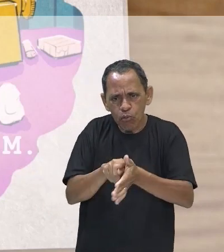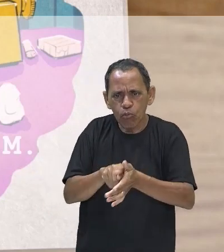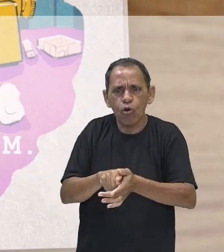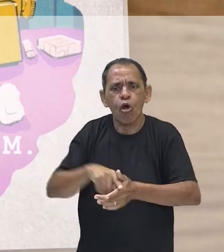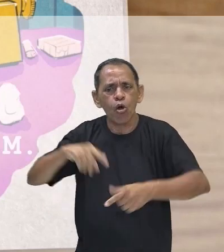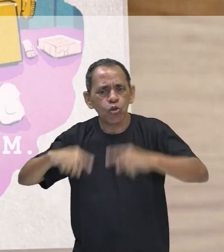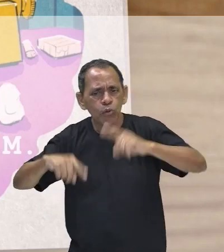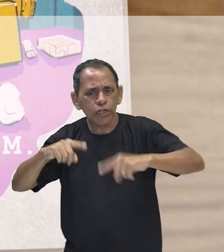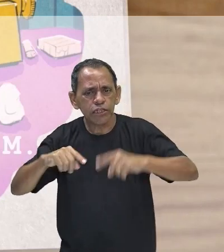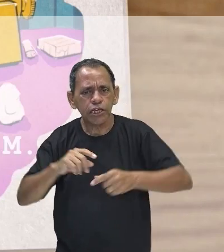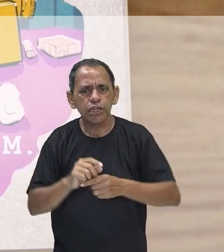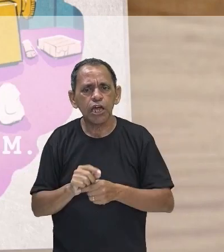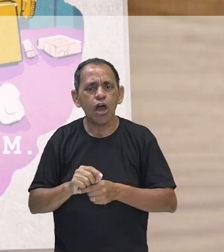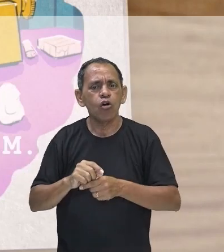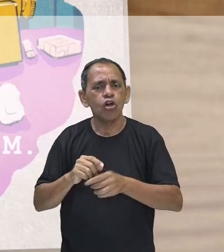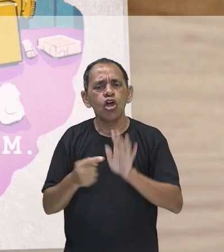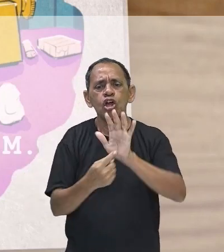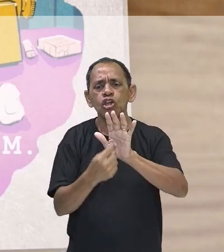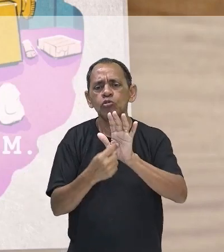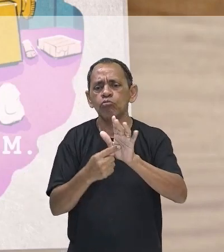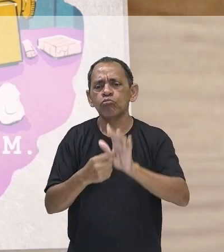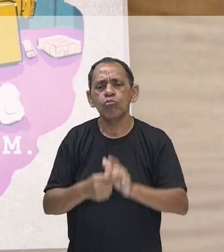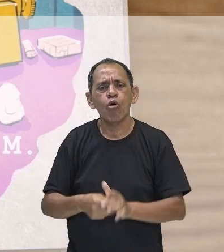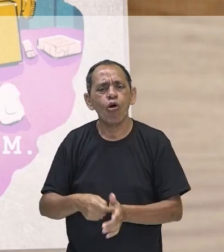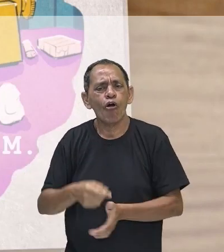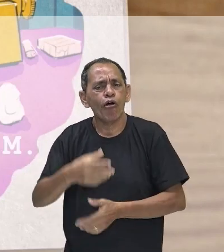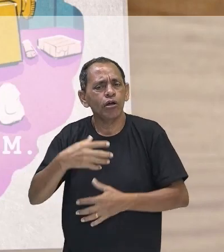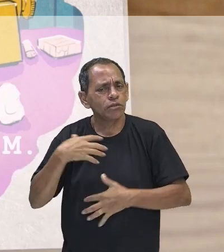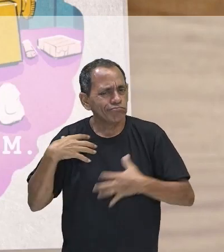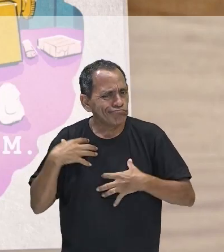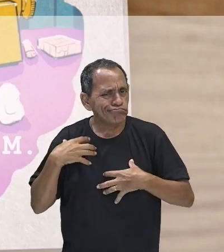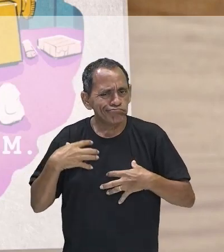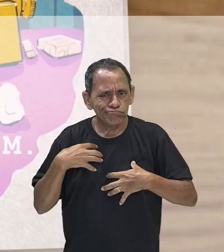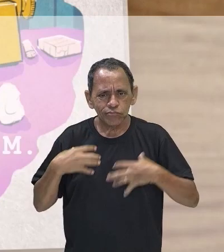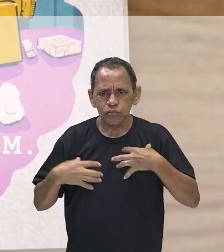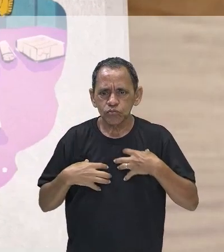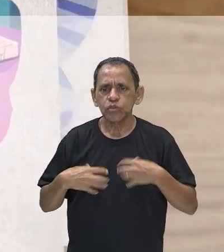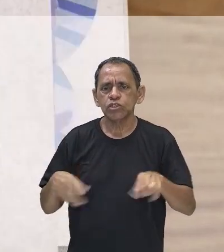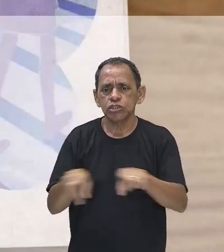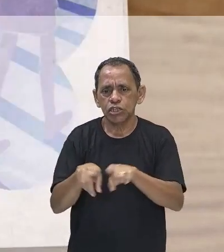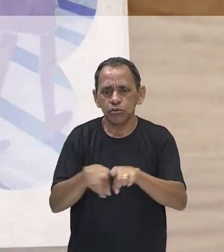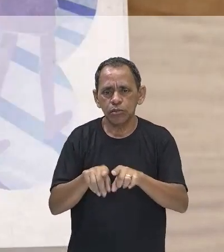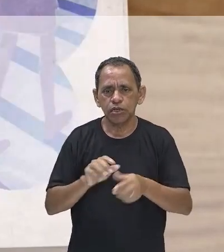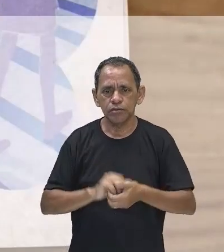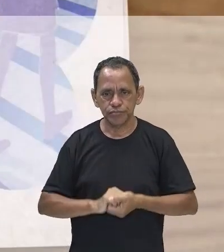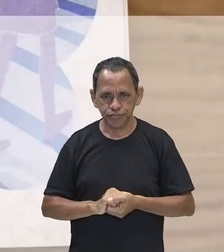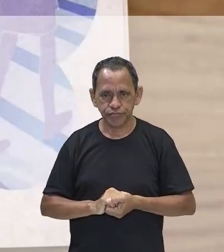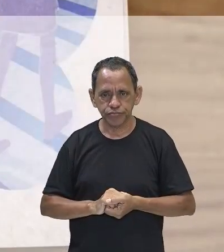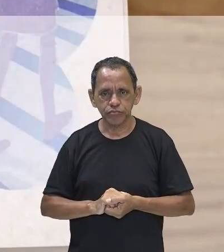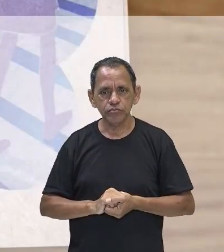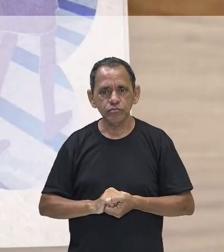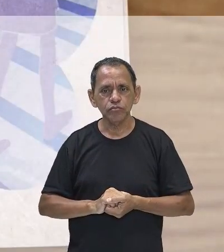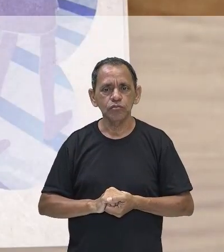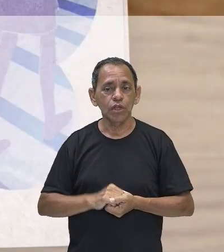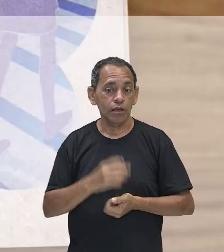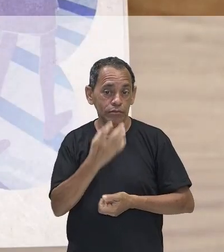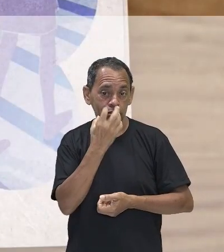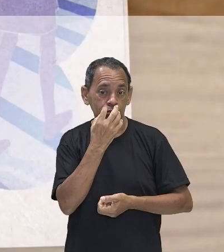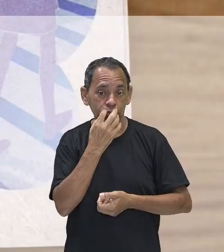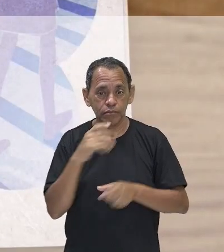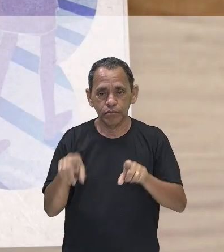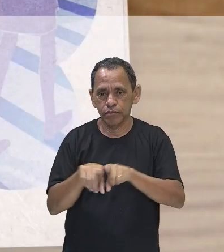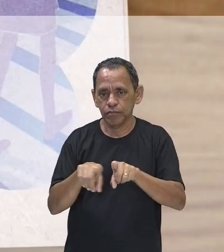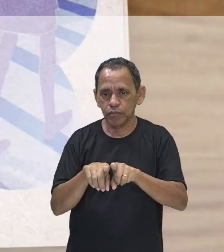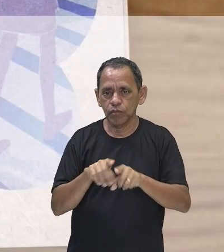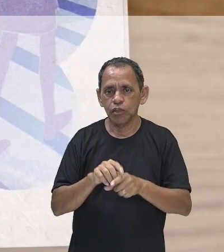reflete os seus sentimentos e os de Macabea, a protagonista da obra. Nordestina órfã de pai e mãe